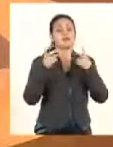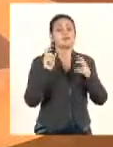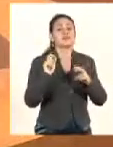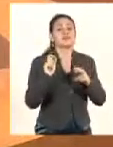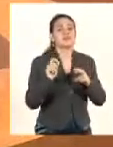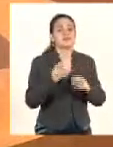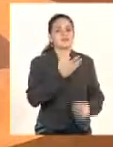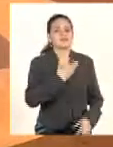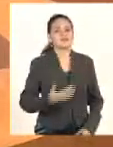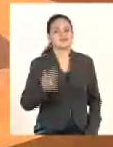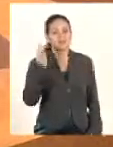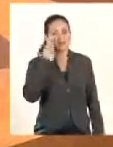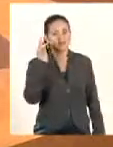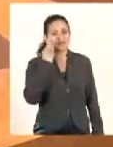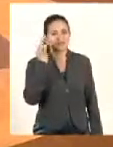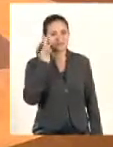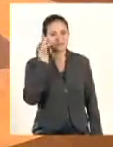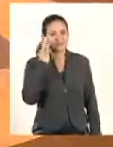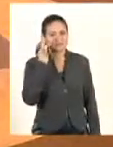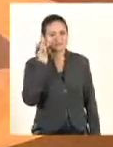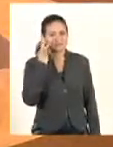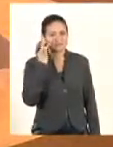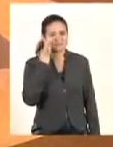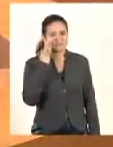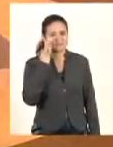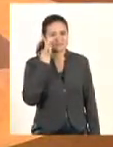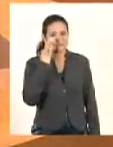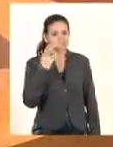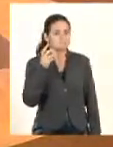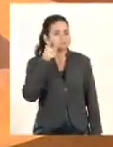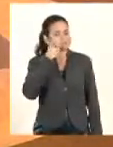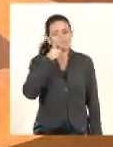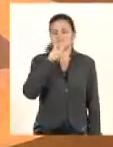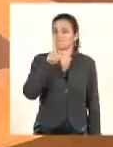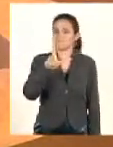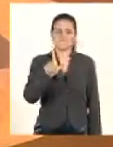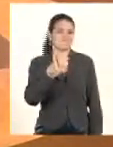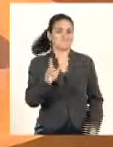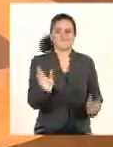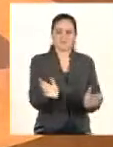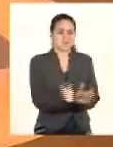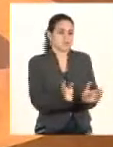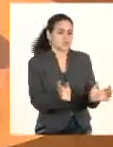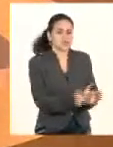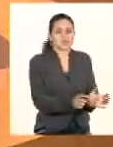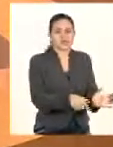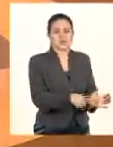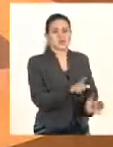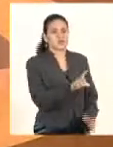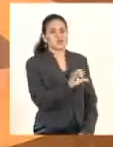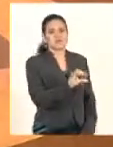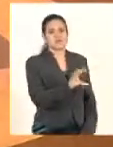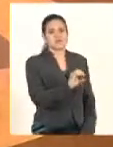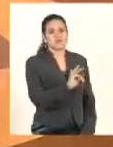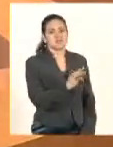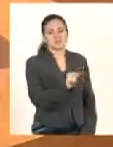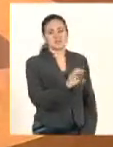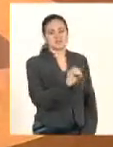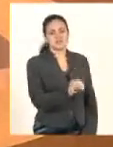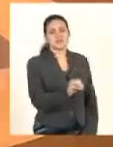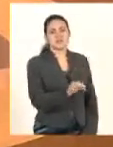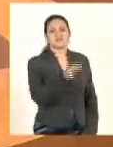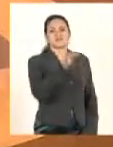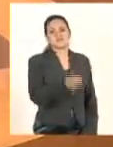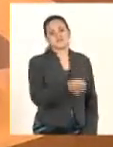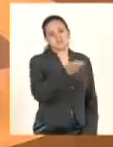sequer teve condição, competência de formar uma comissão de licitação com critérios técnicos, com